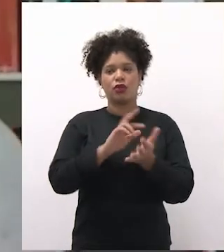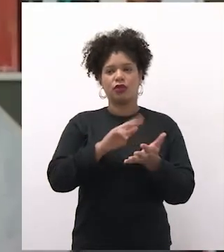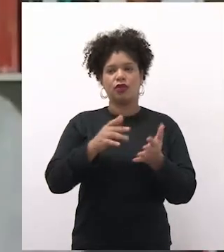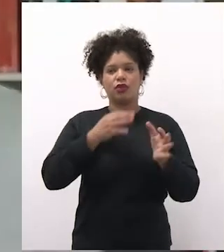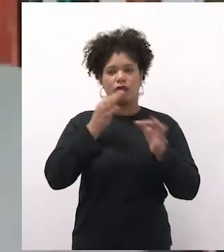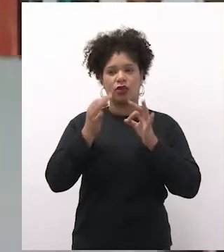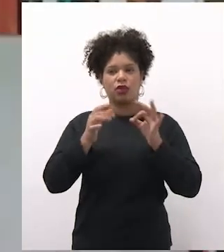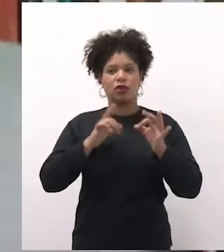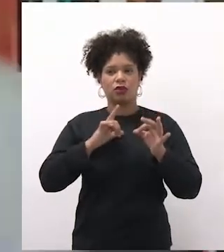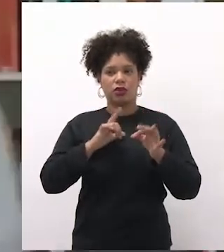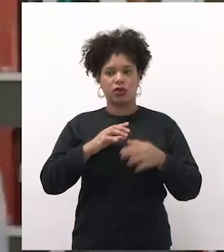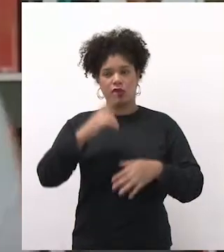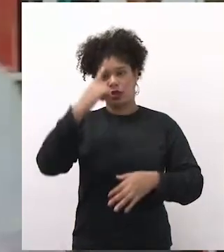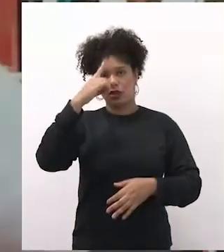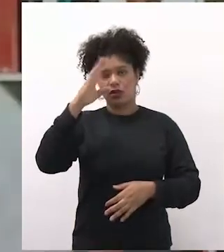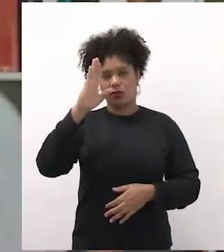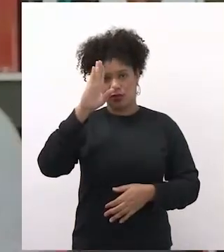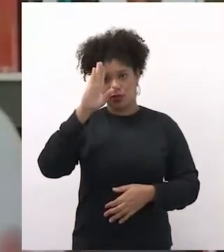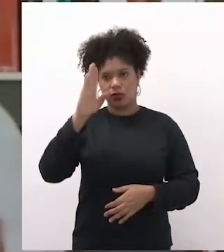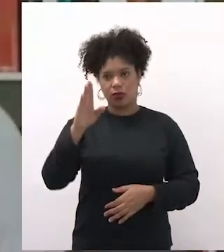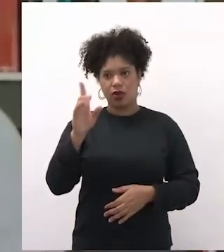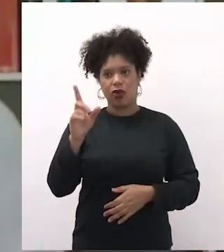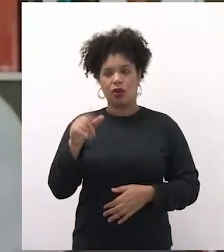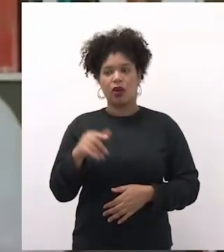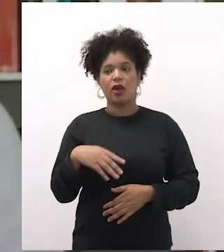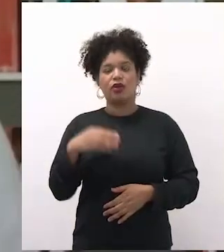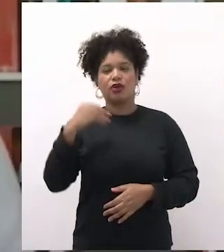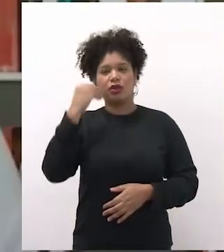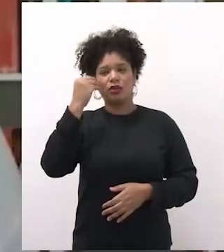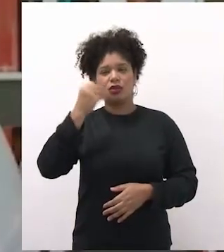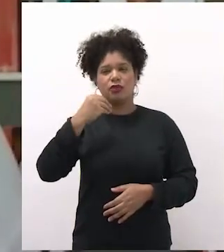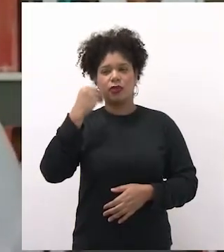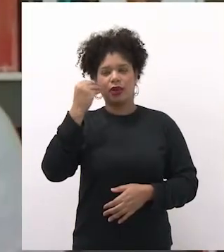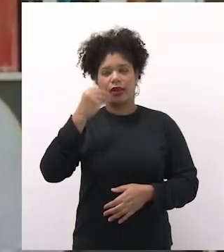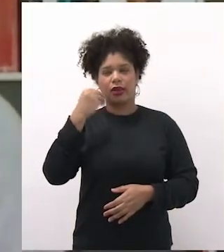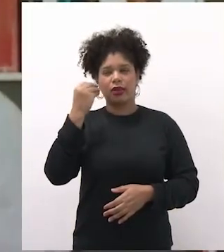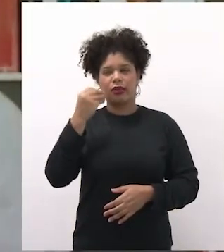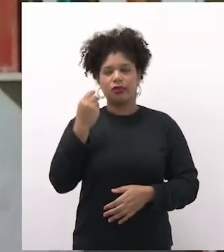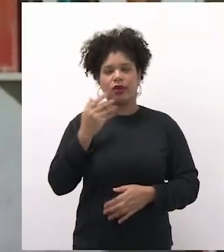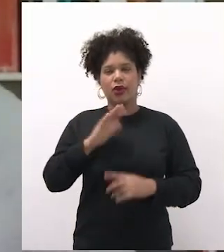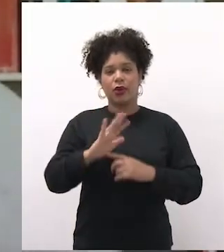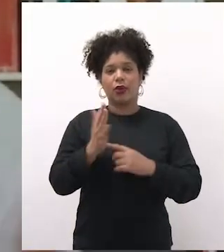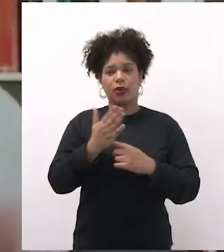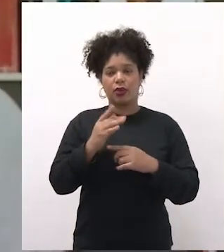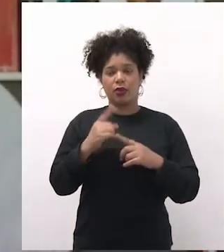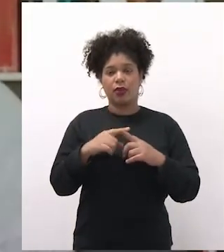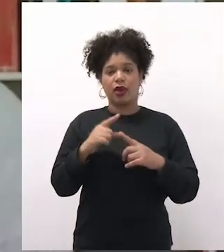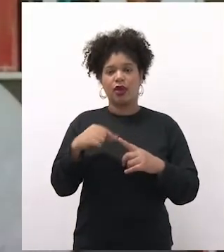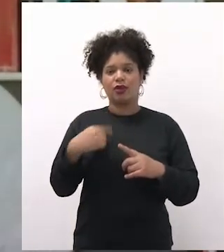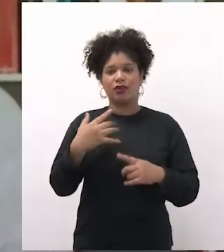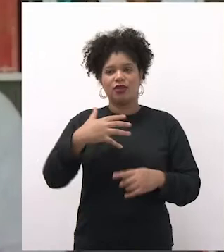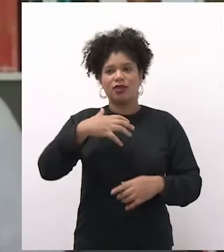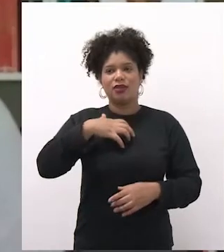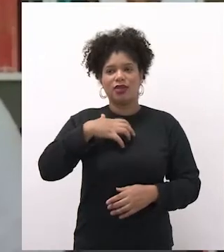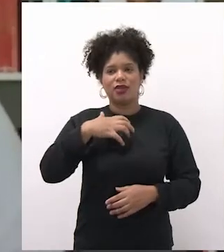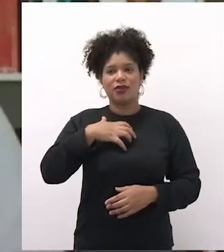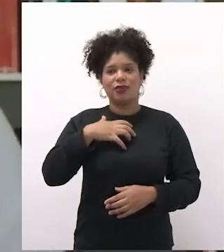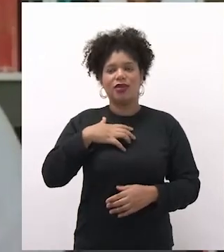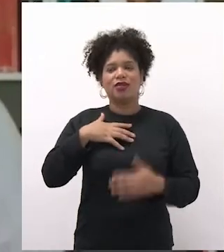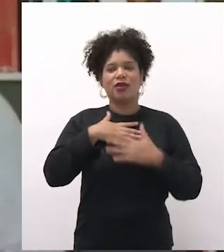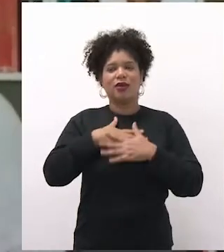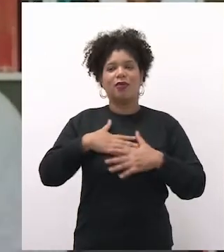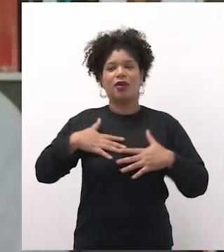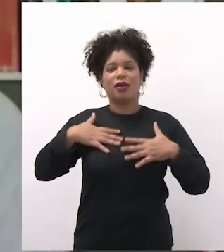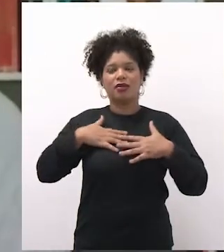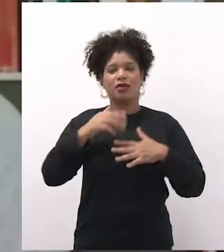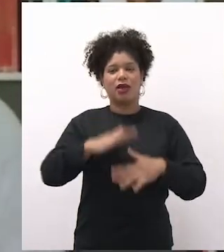nossa em partilhar essas vivências exatamente por causa disso. Porque a gente consegue se sentir bem no espaço em que a gente está. Então,